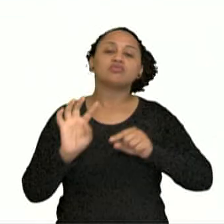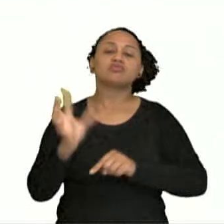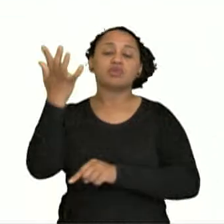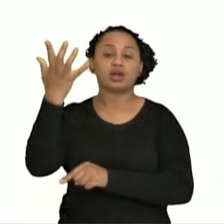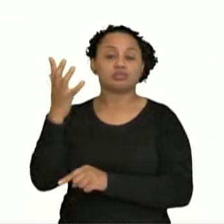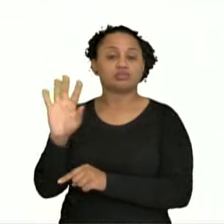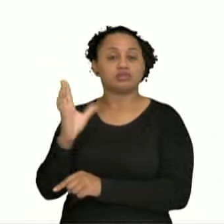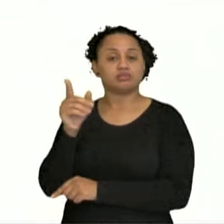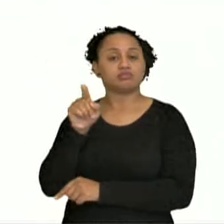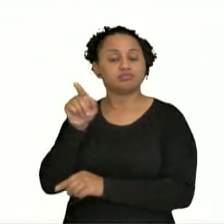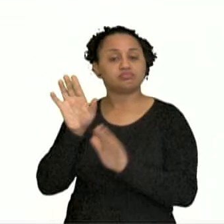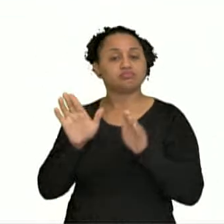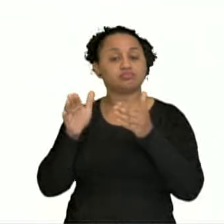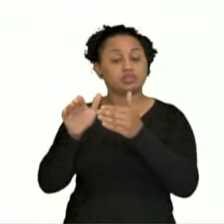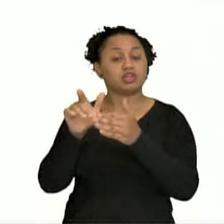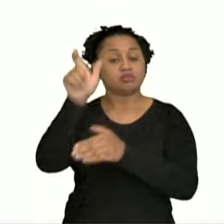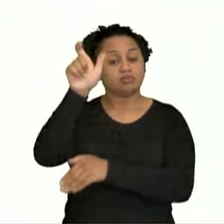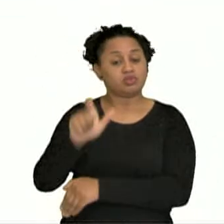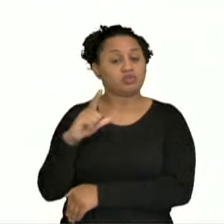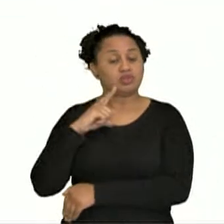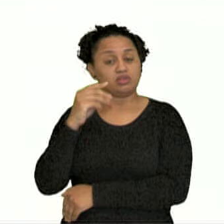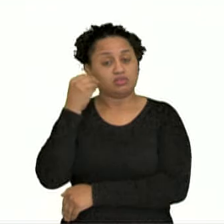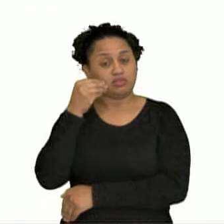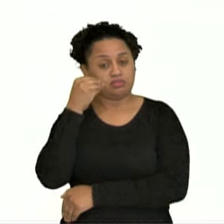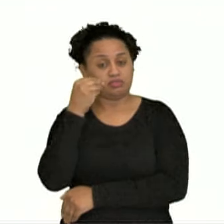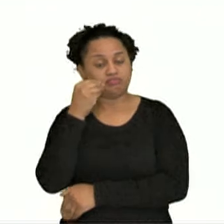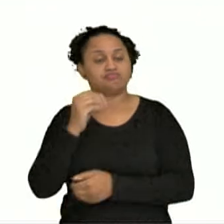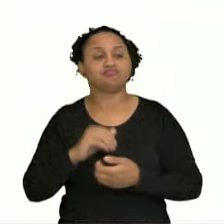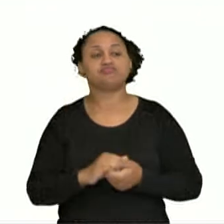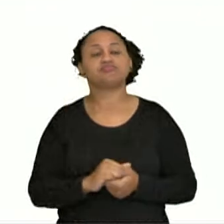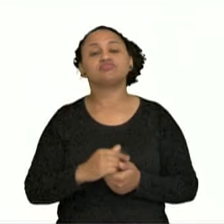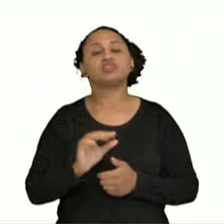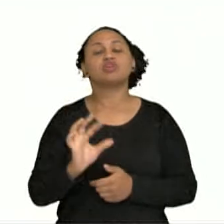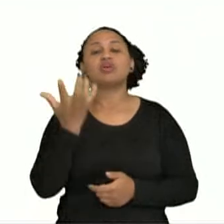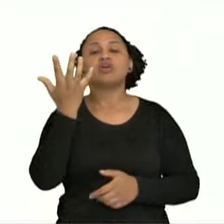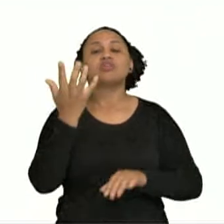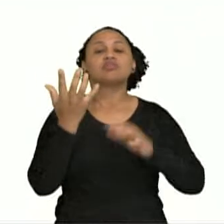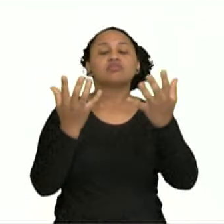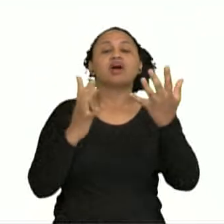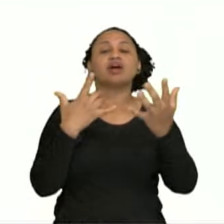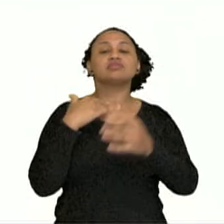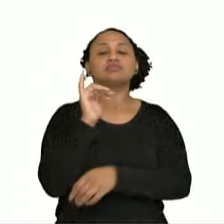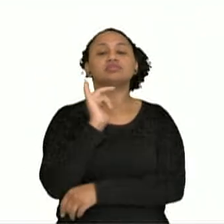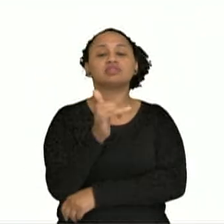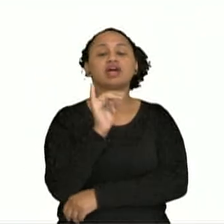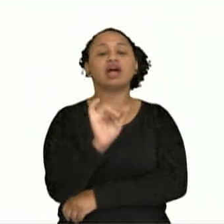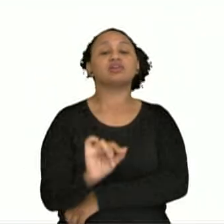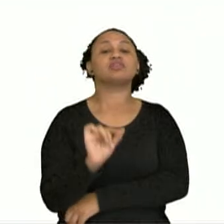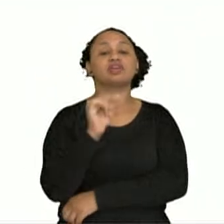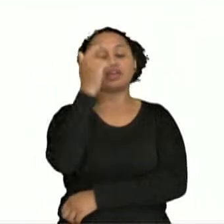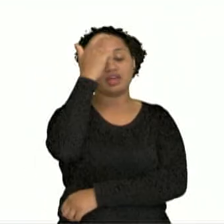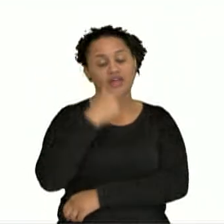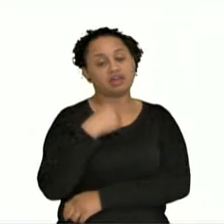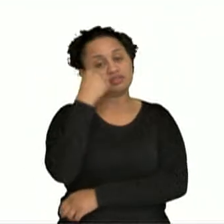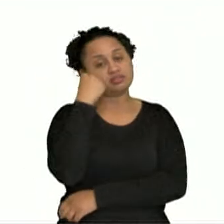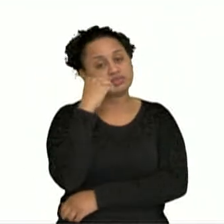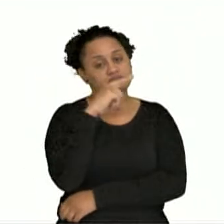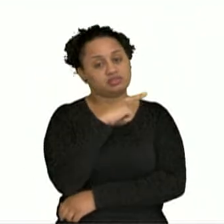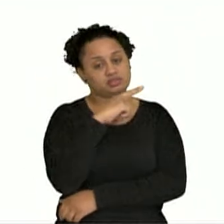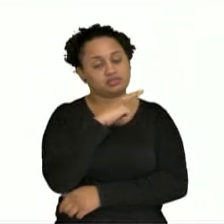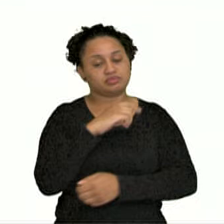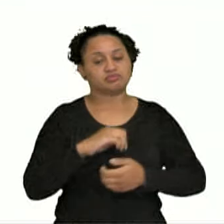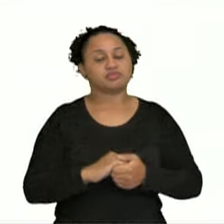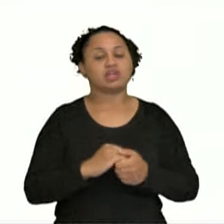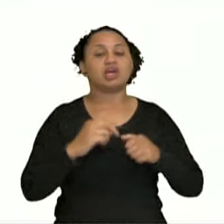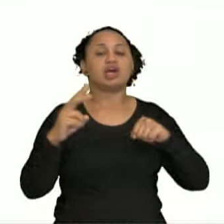específico vivido por uma pessoa. Os fatos são narrados por quem os viveu. Verbos